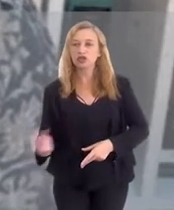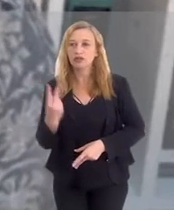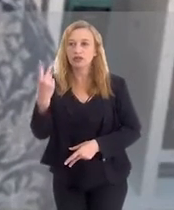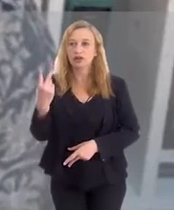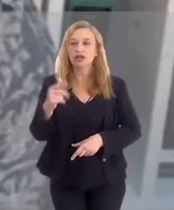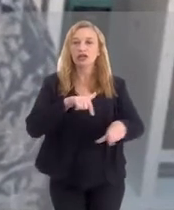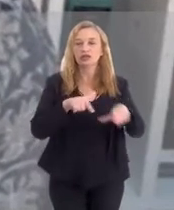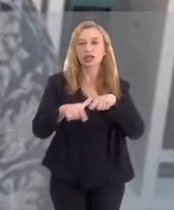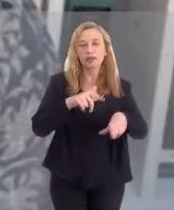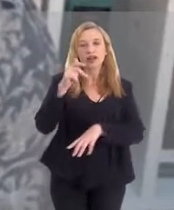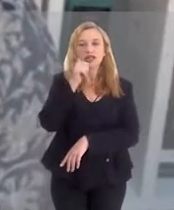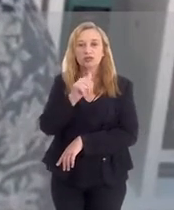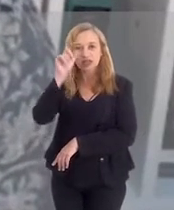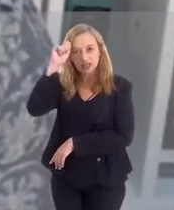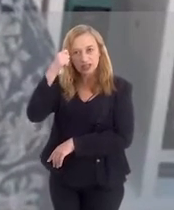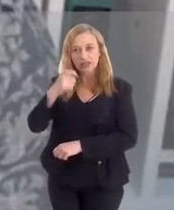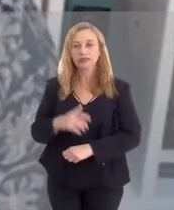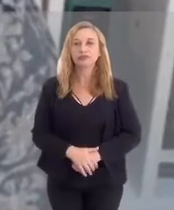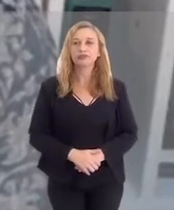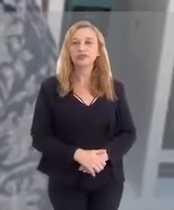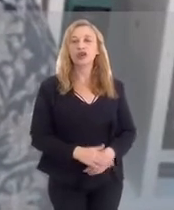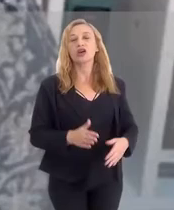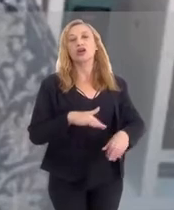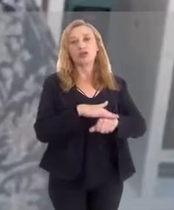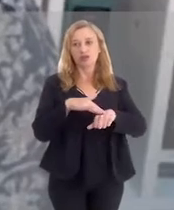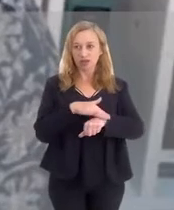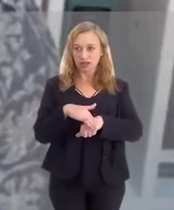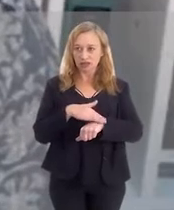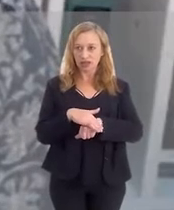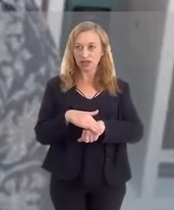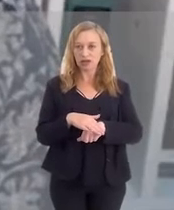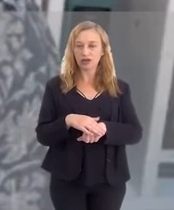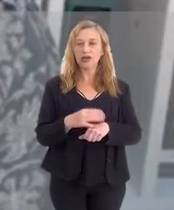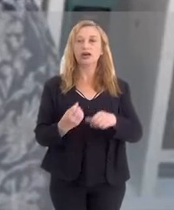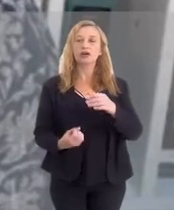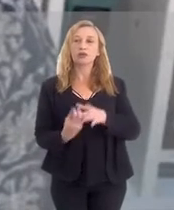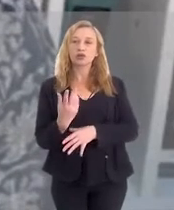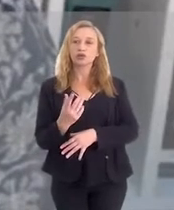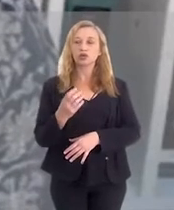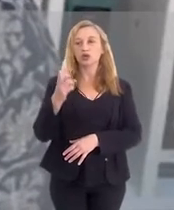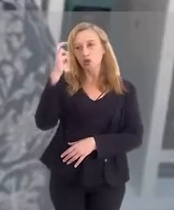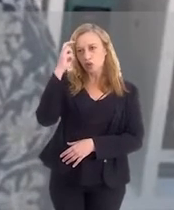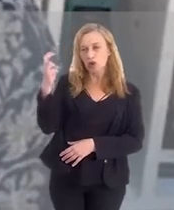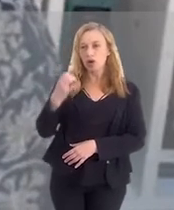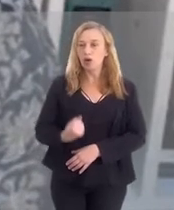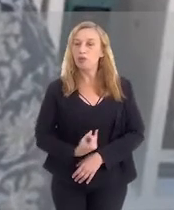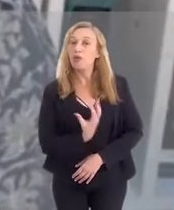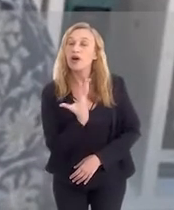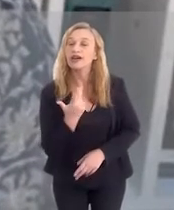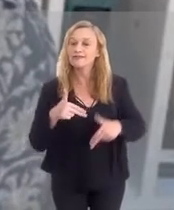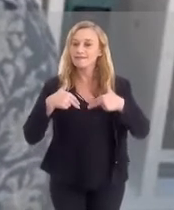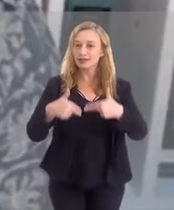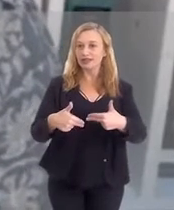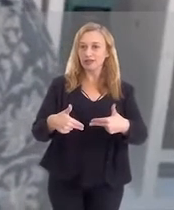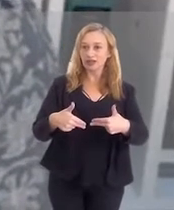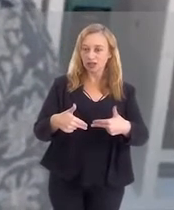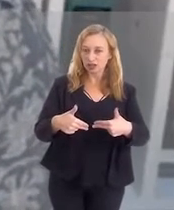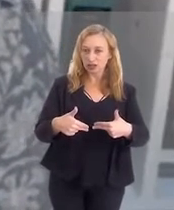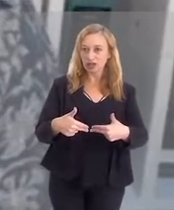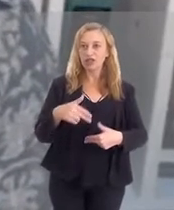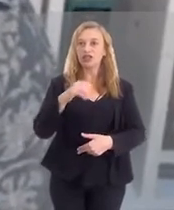na valorização do trabalho das mulheres negras. Vamos conversar com a produtora cultural, poeta, instrumentista e